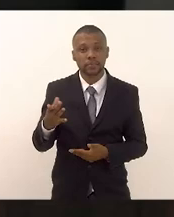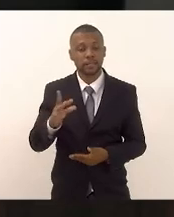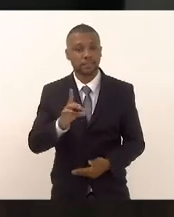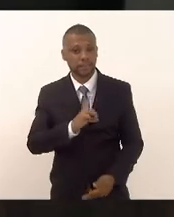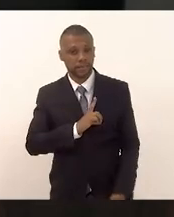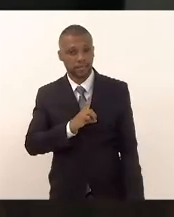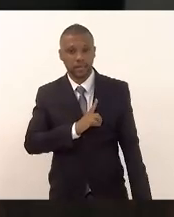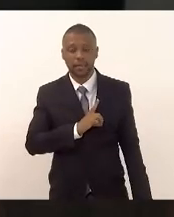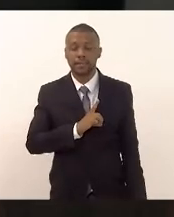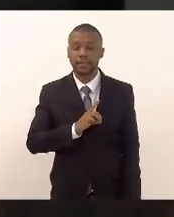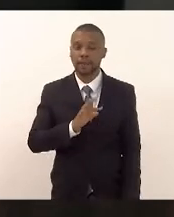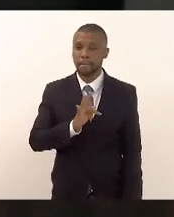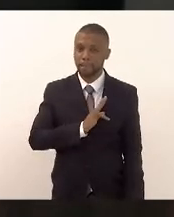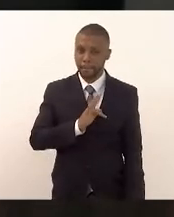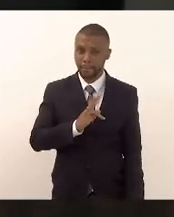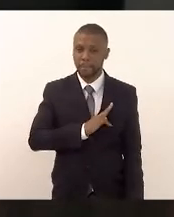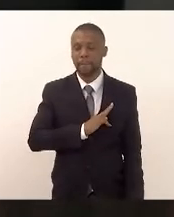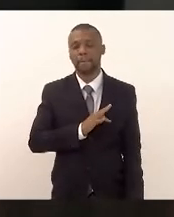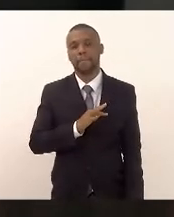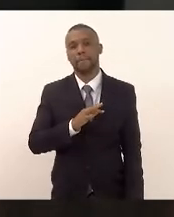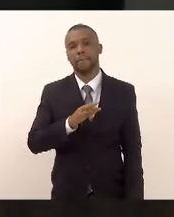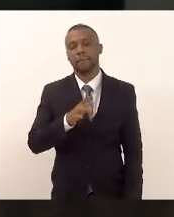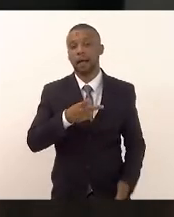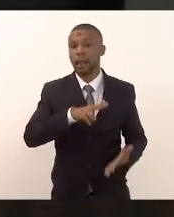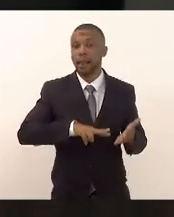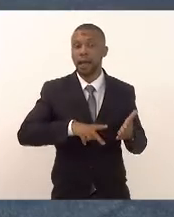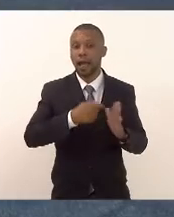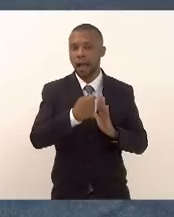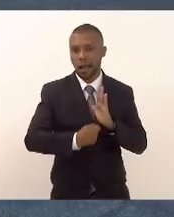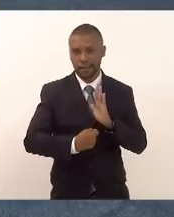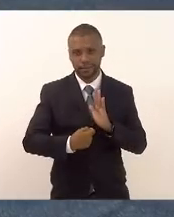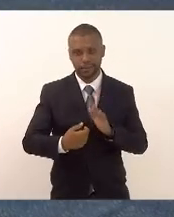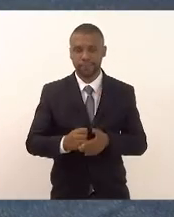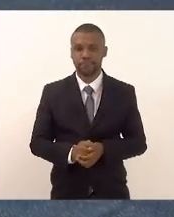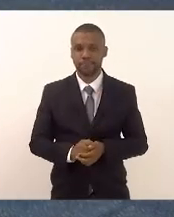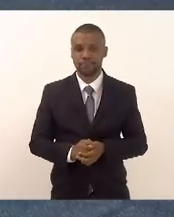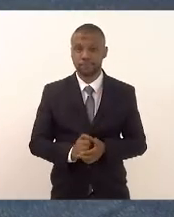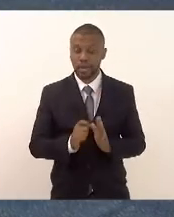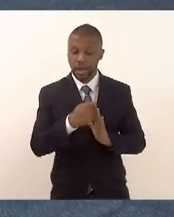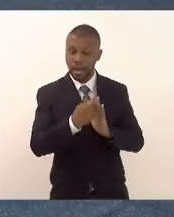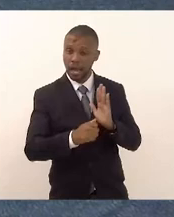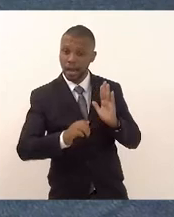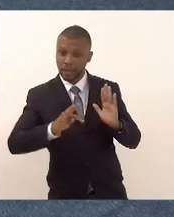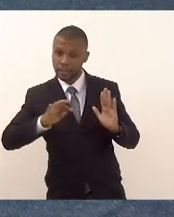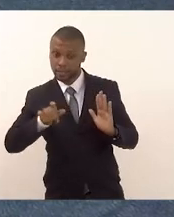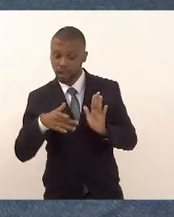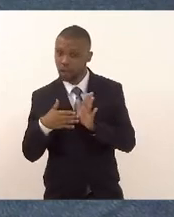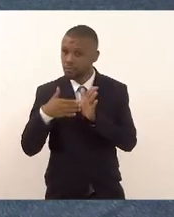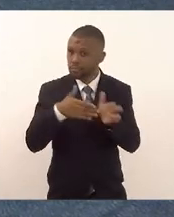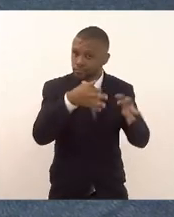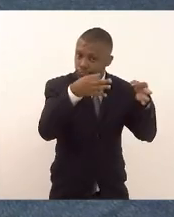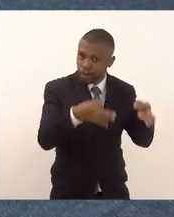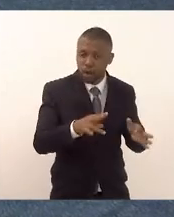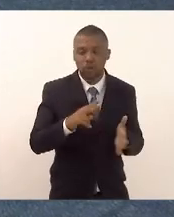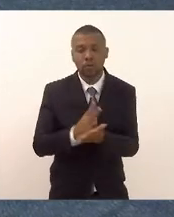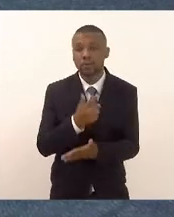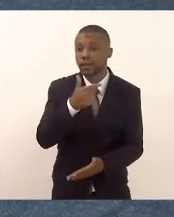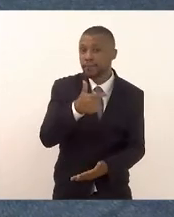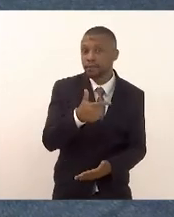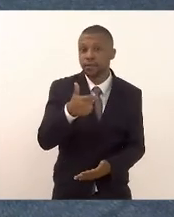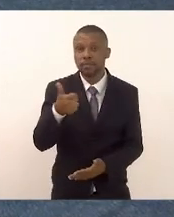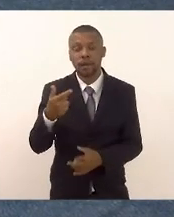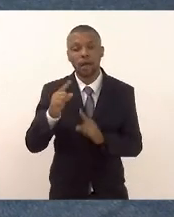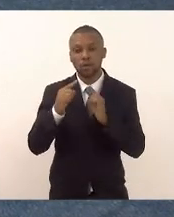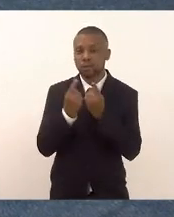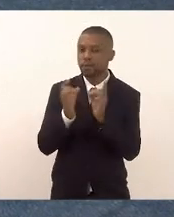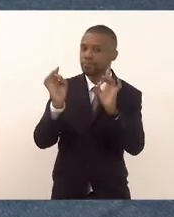delegada Marta Rocha para fazer a leitura da ata da sessão anterior. A ata reflete com exatidão o ocorrido na 21ª